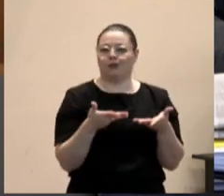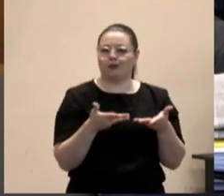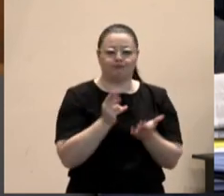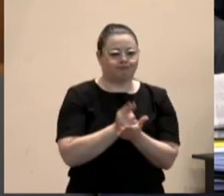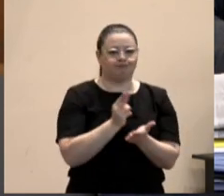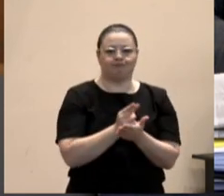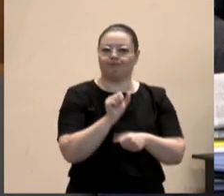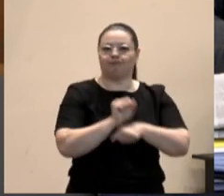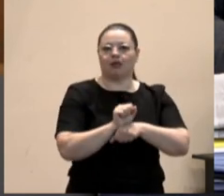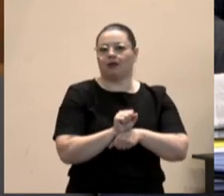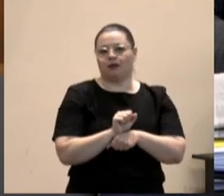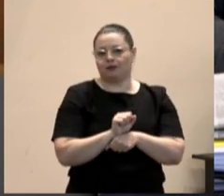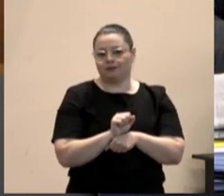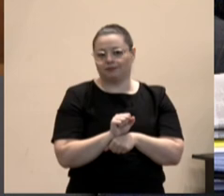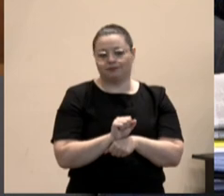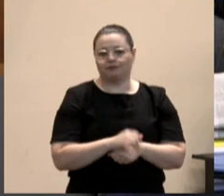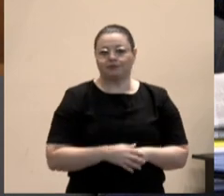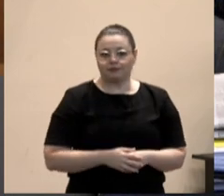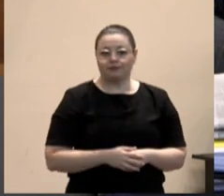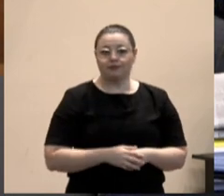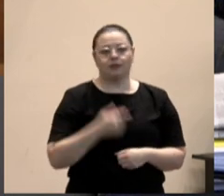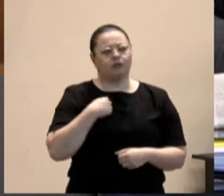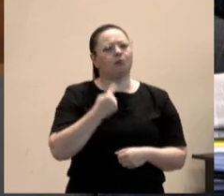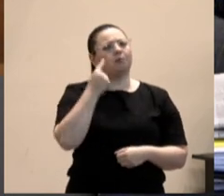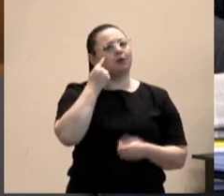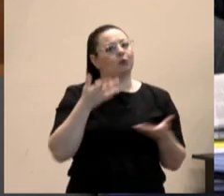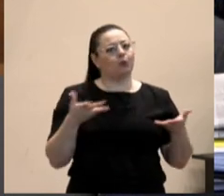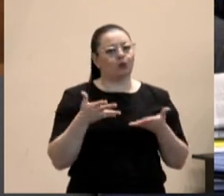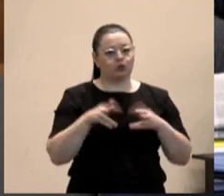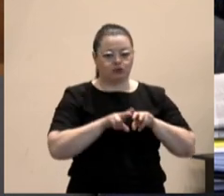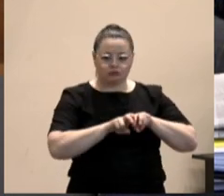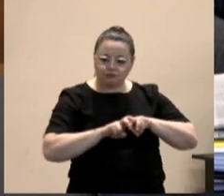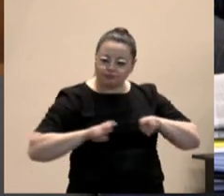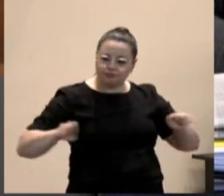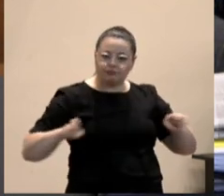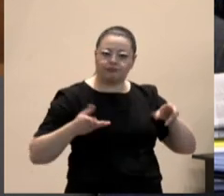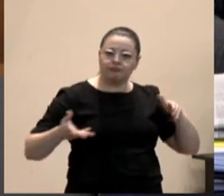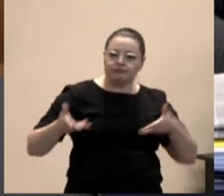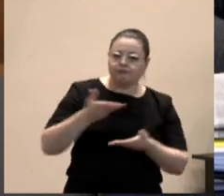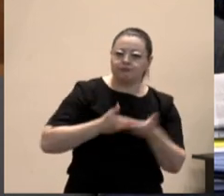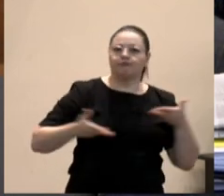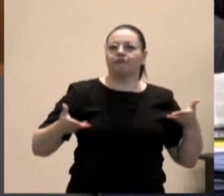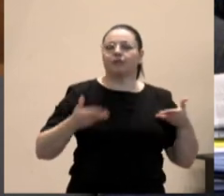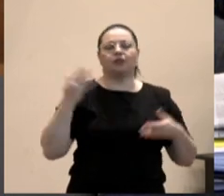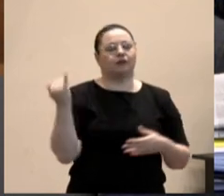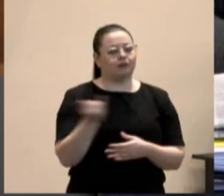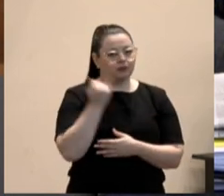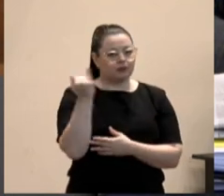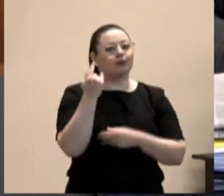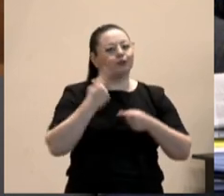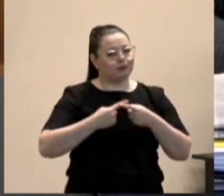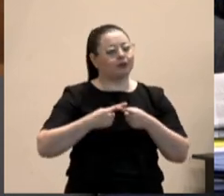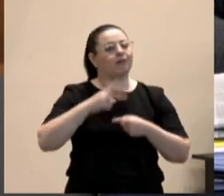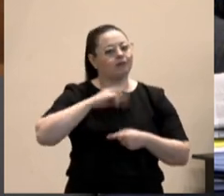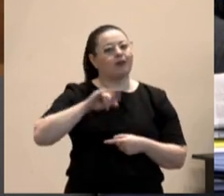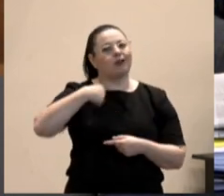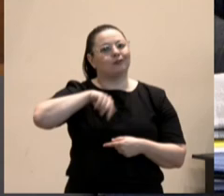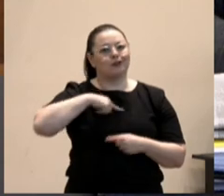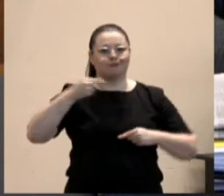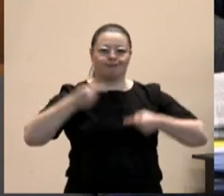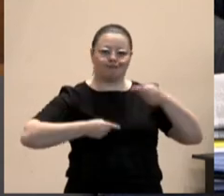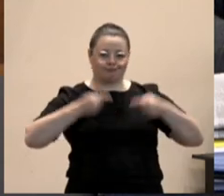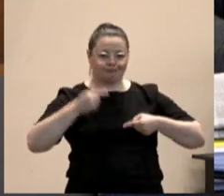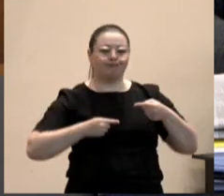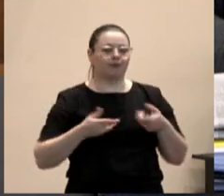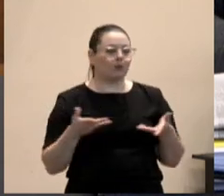Então, eu penso que essa mesa é uma mesa importante, que certamente esses temas serão tocados.